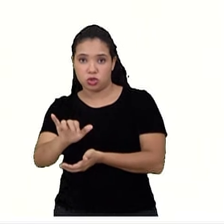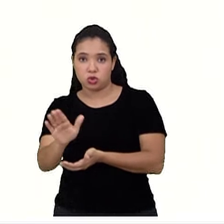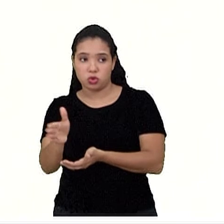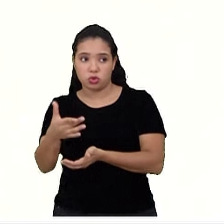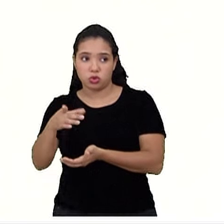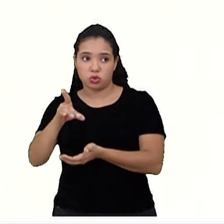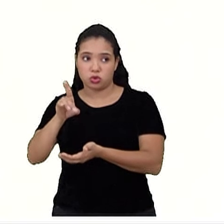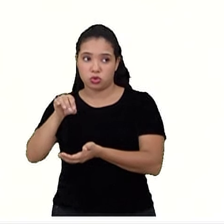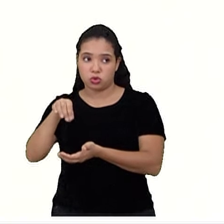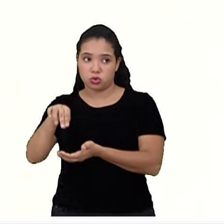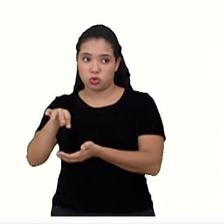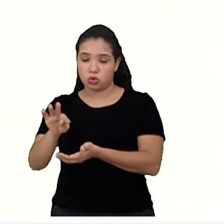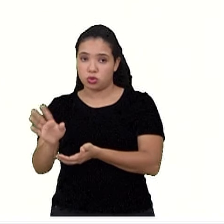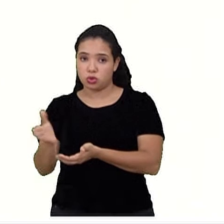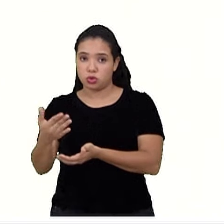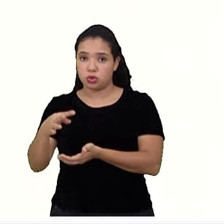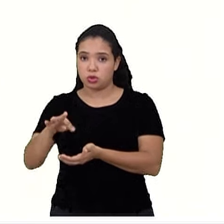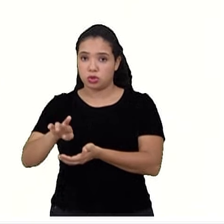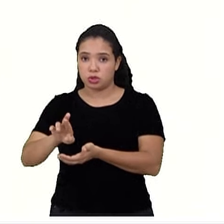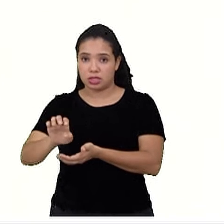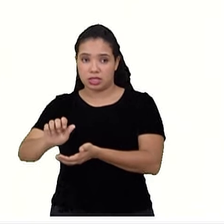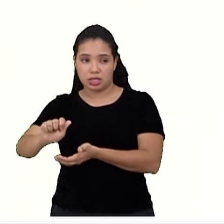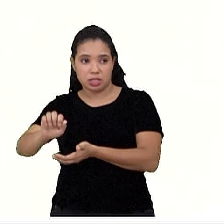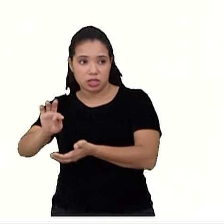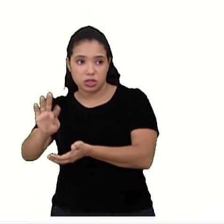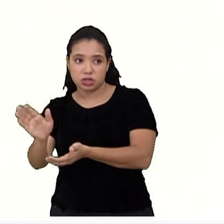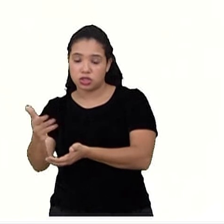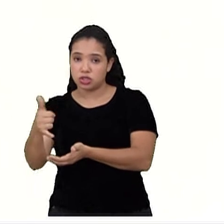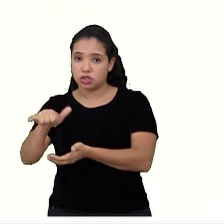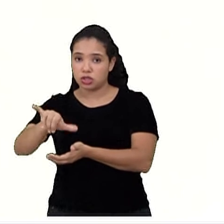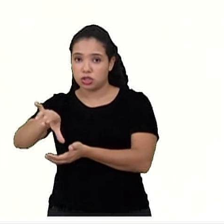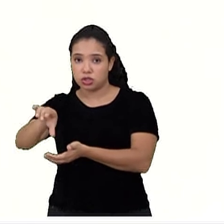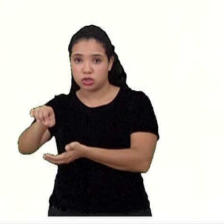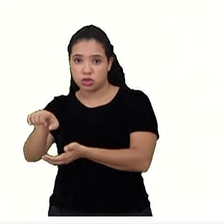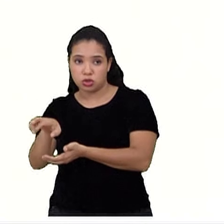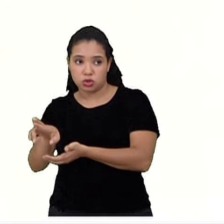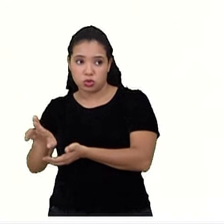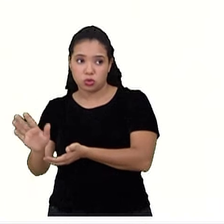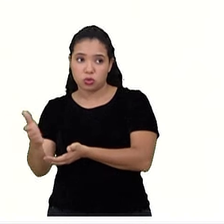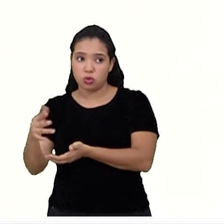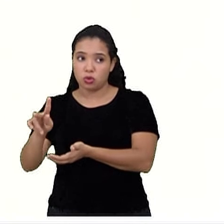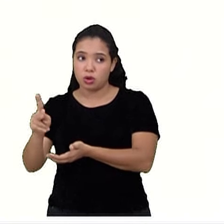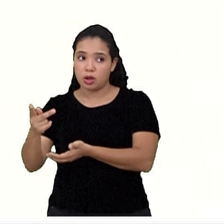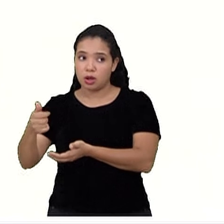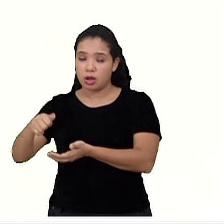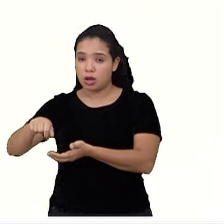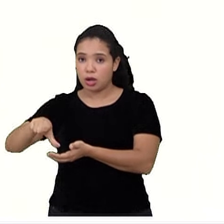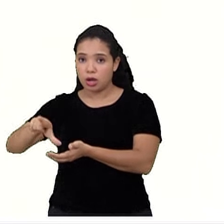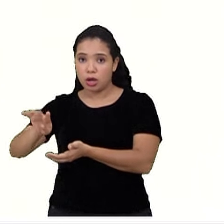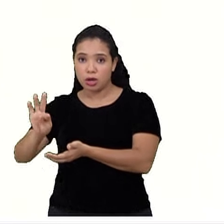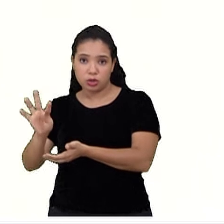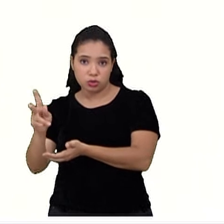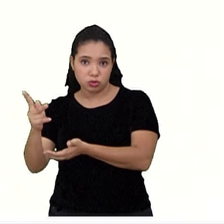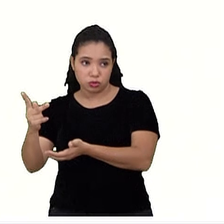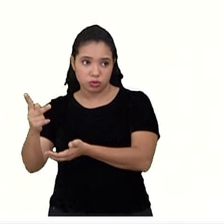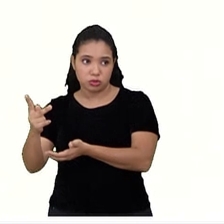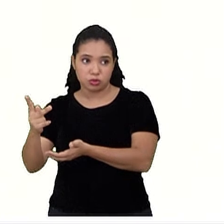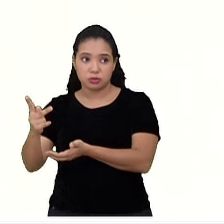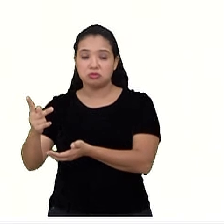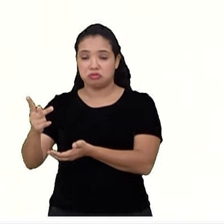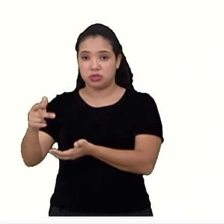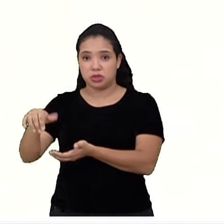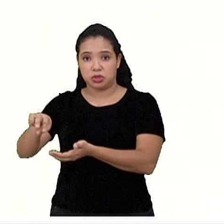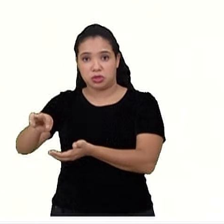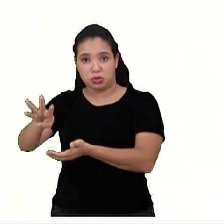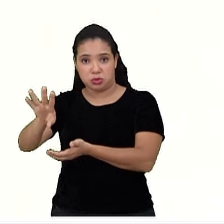you die earlier. Mas essa frase, pessoal, ela poderia estar escrita de uma outra forma, com o resultado